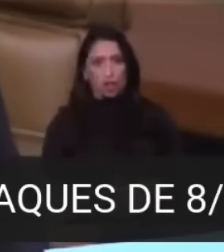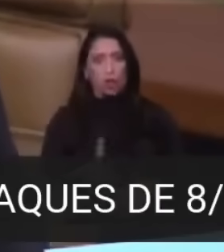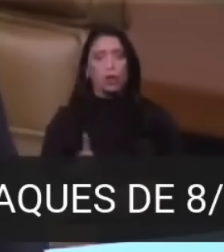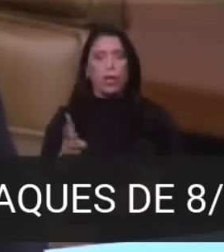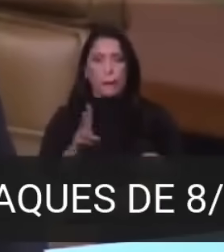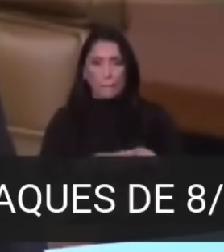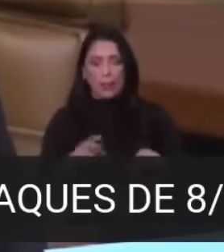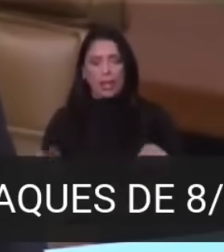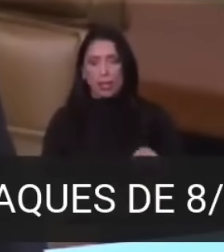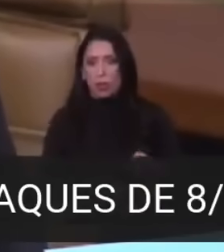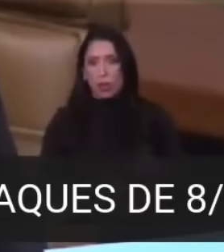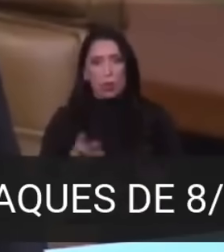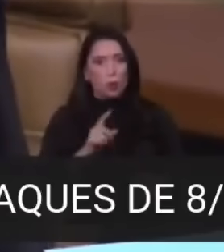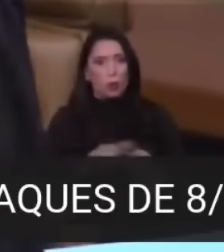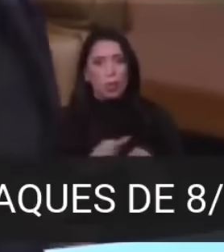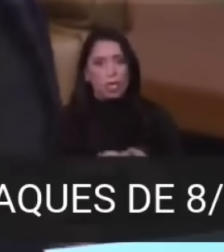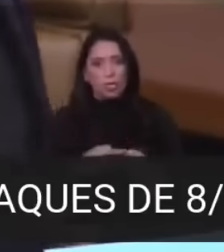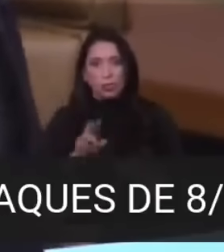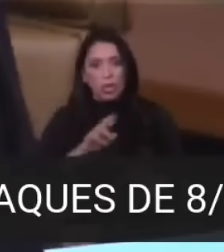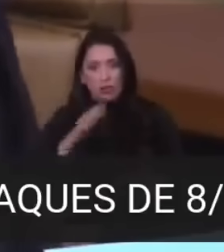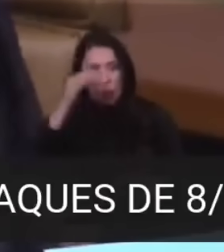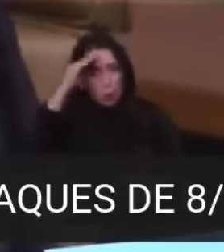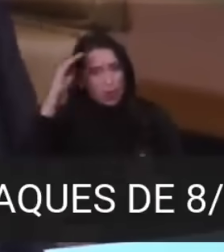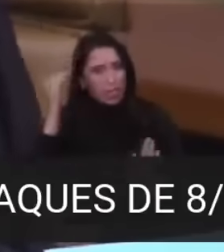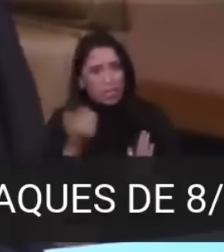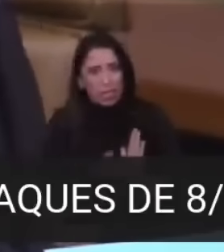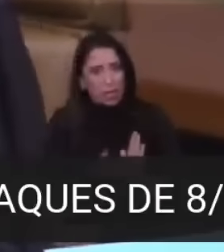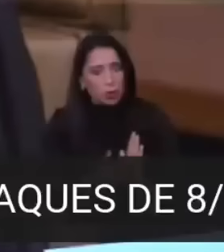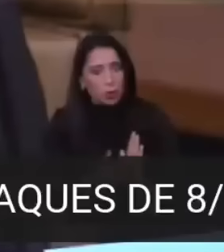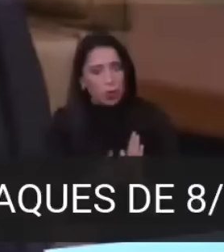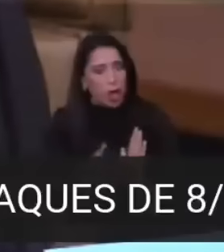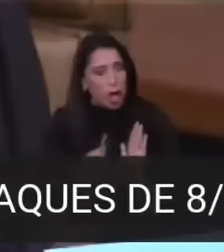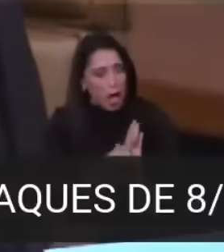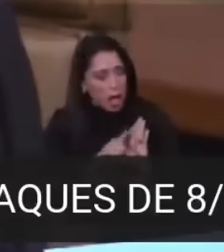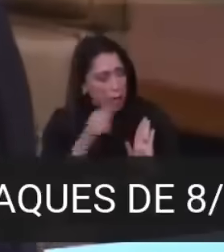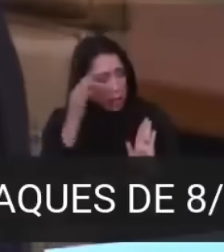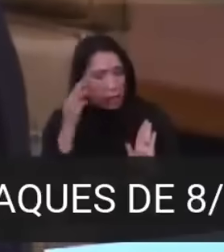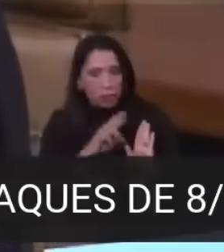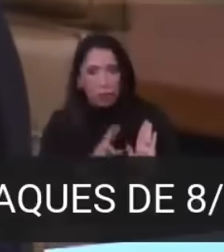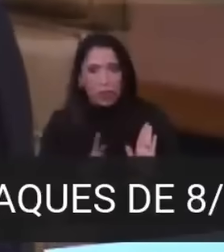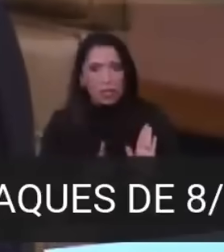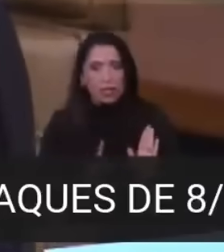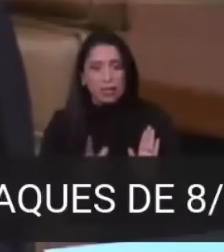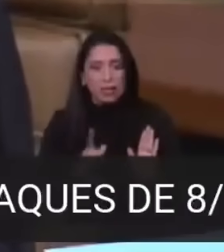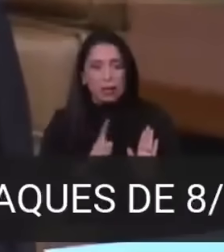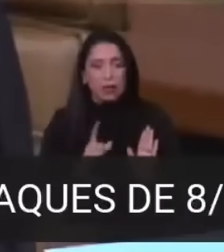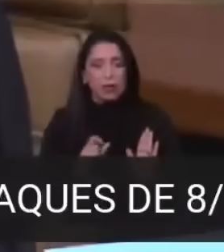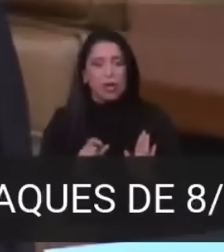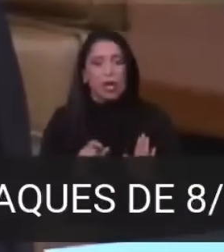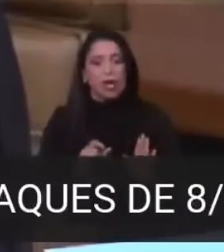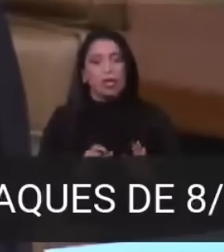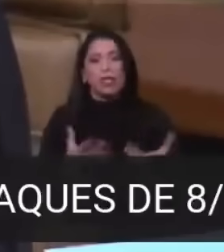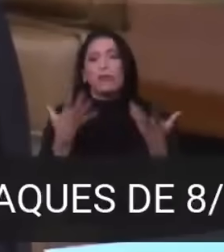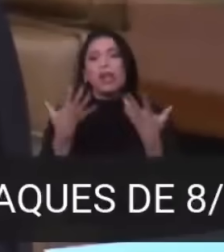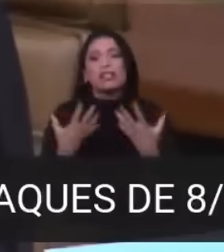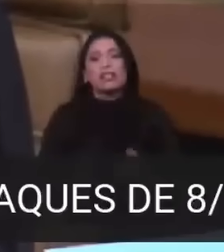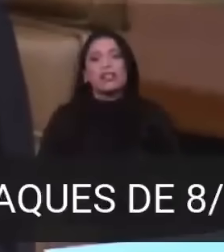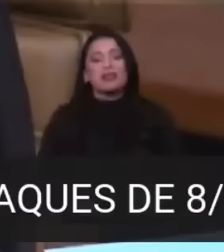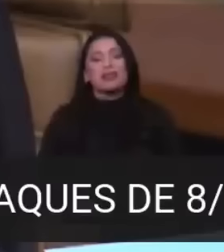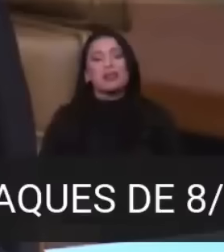não estava cumprindo a lei estava aderindo a por parte da sua chefia a esses movimentos